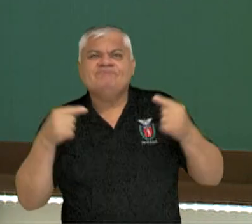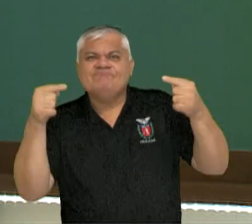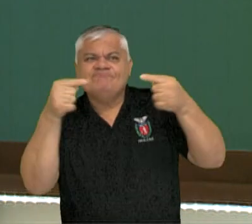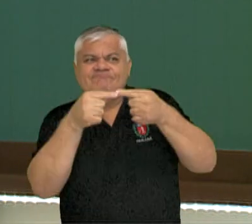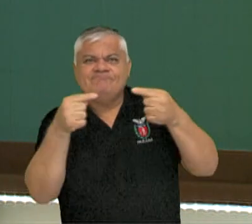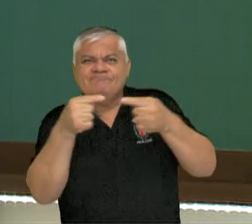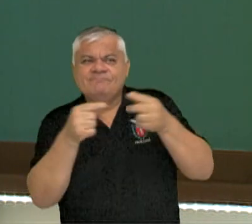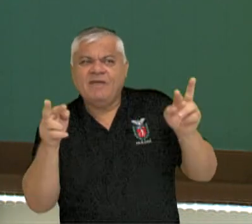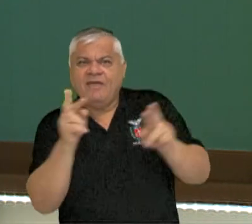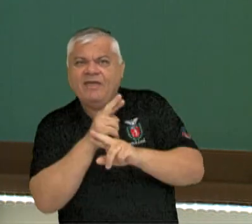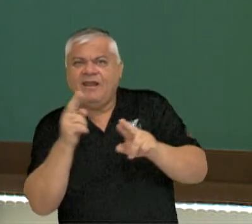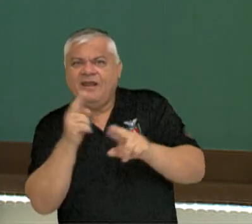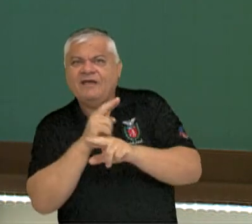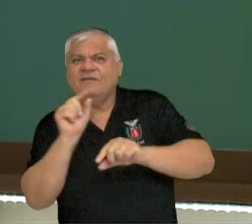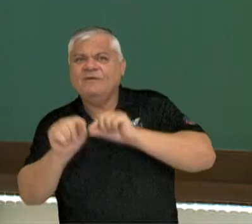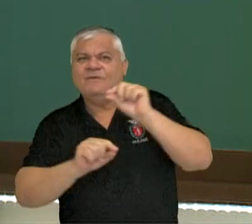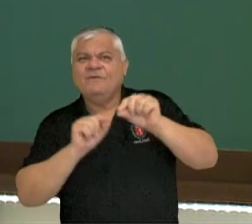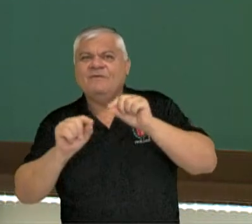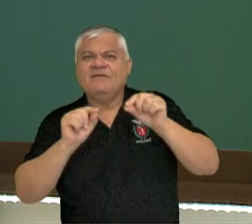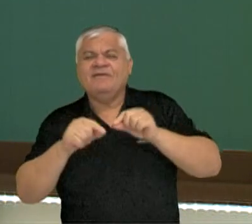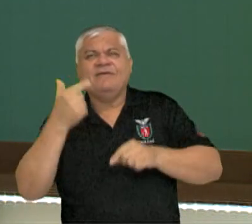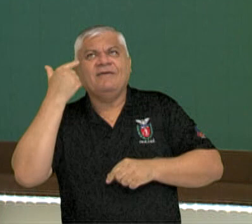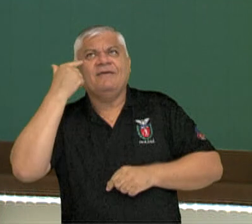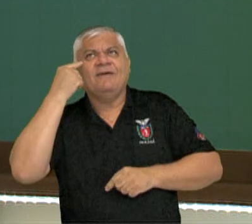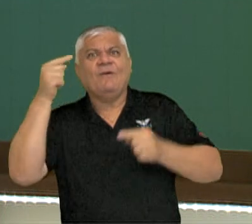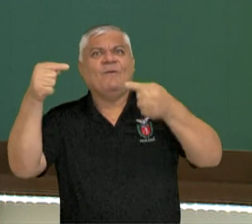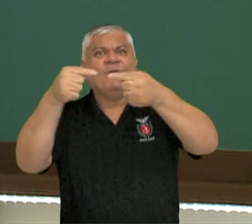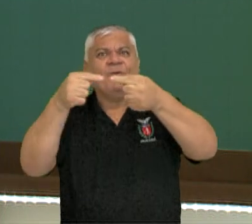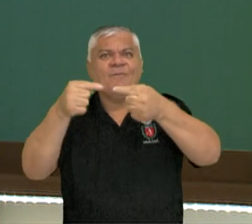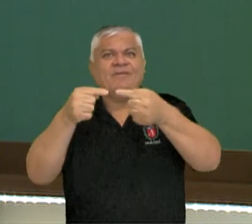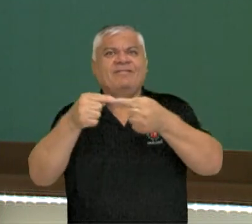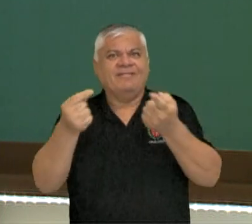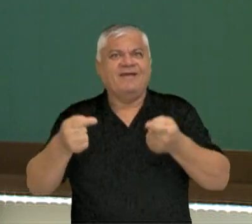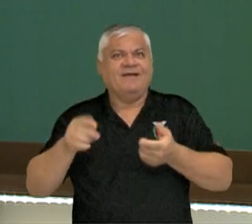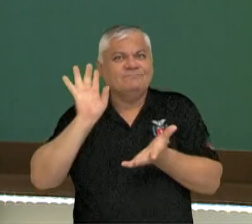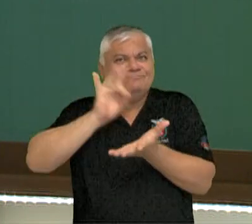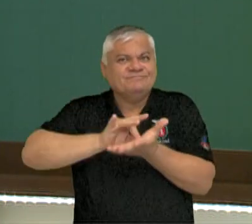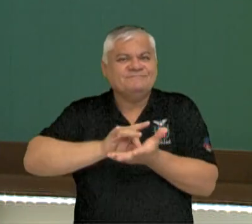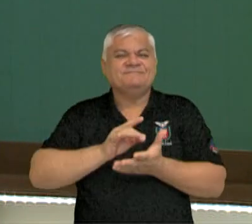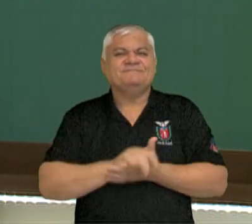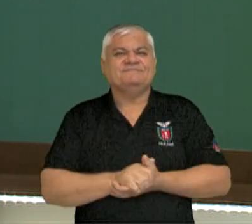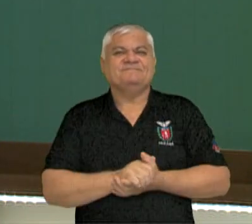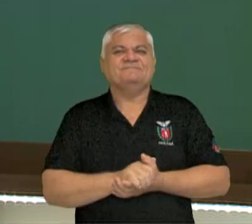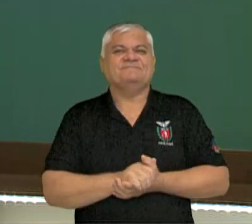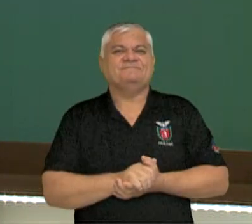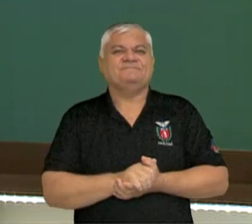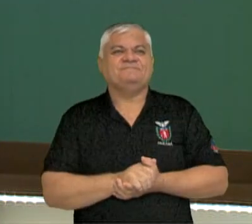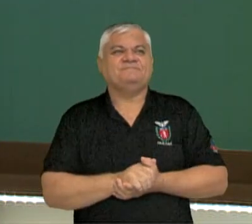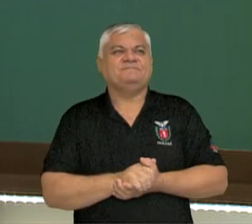relação imaginária, tentando relacionar ao real, certo?